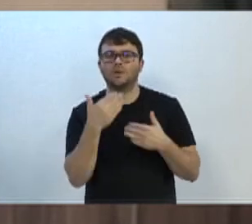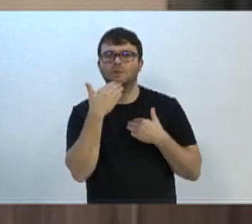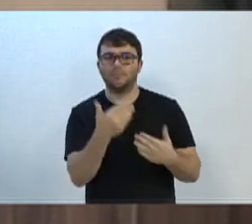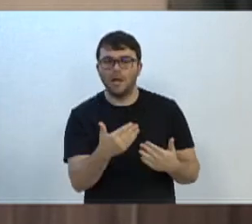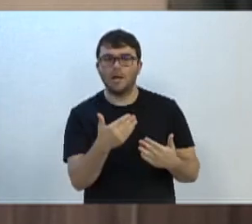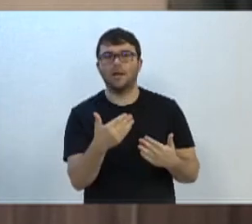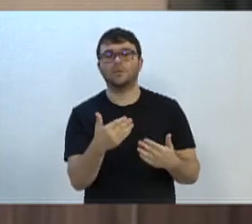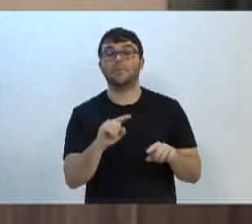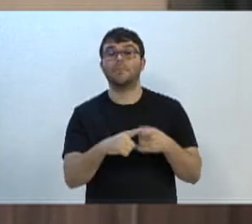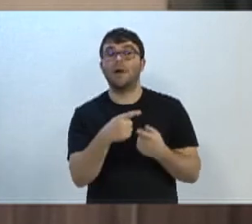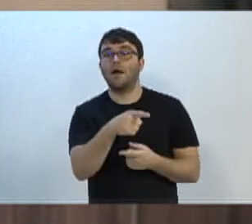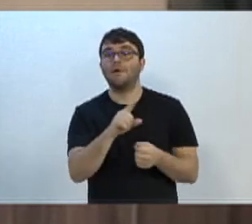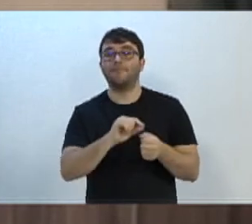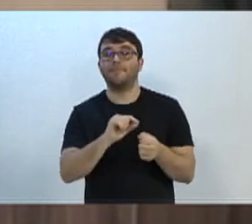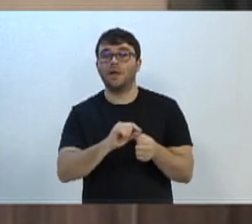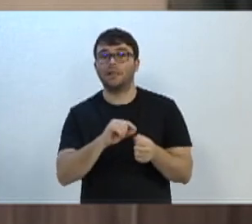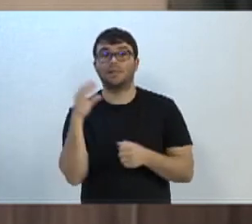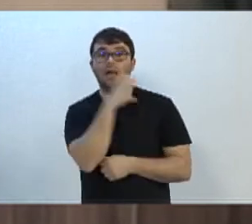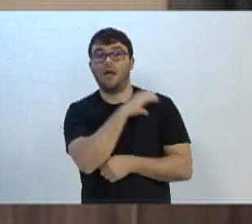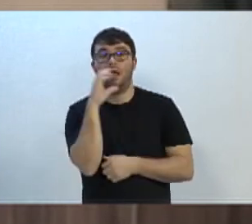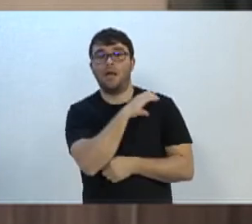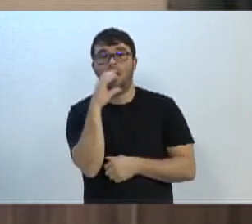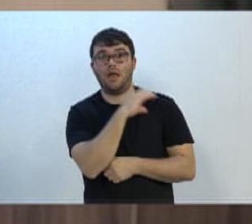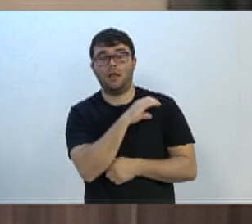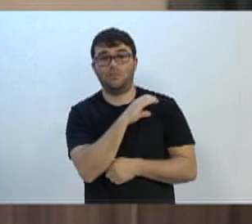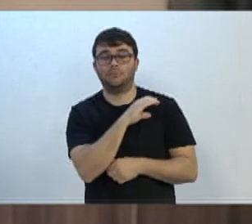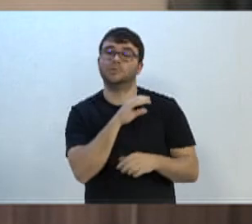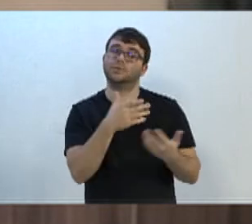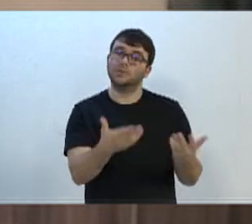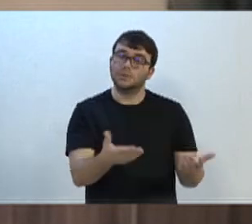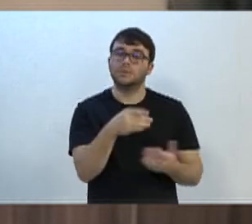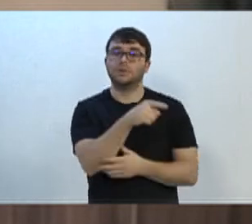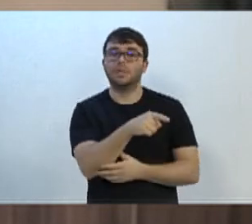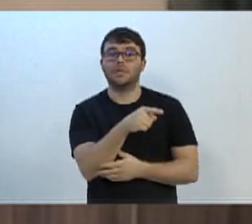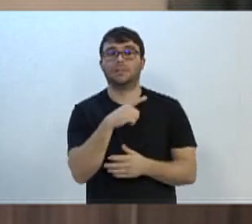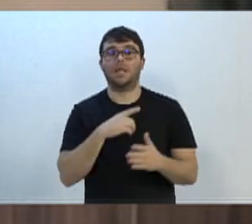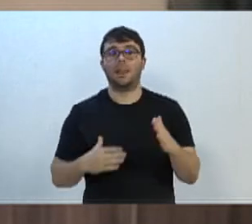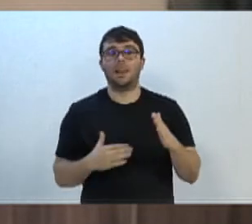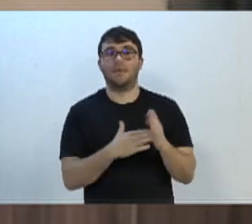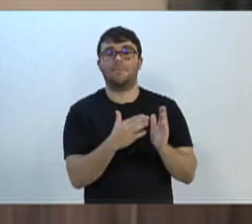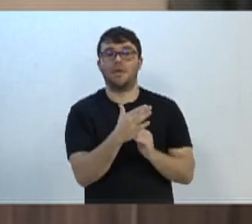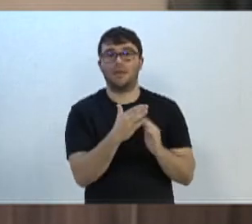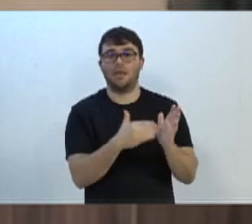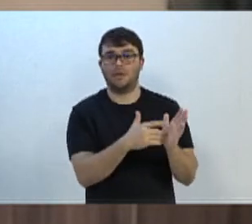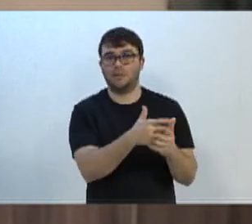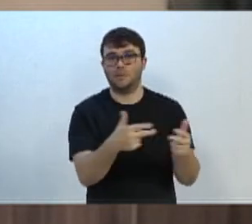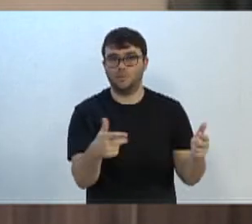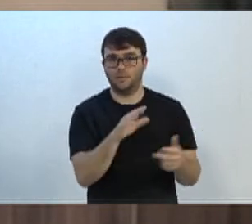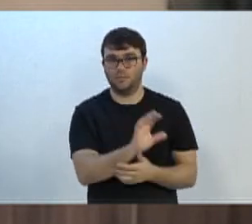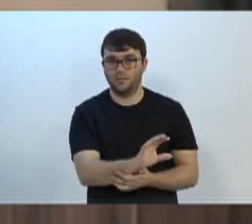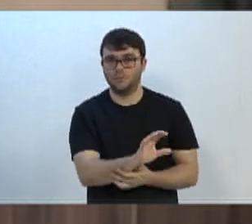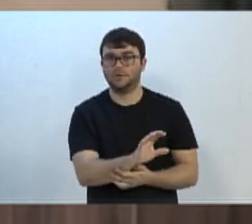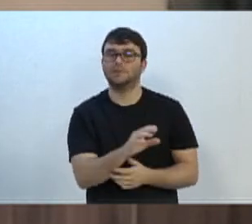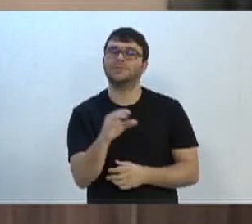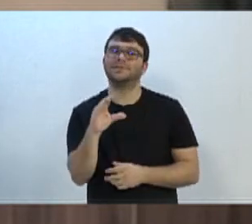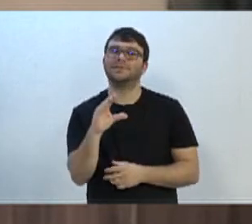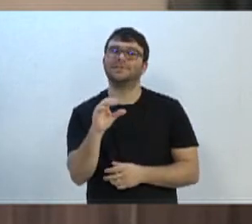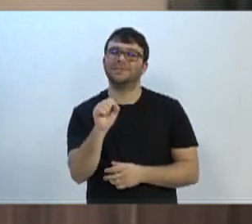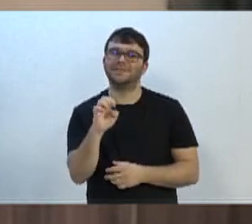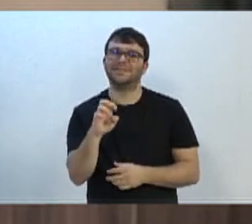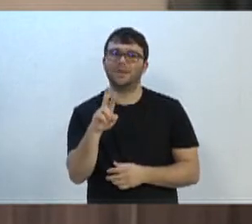solicitação Mas elas fazem casas emergencial e elas têm limitações em relação a isso Aliás a própria saúde me ajudou a fazer